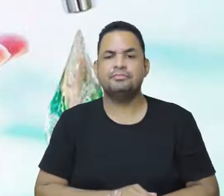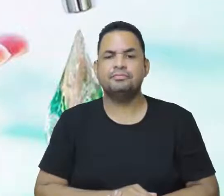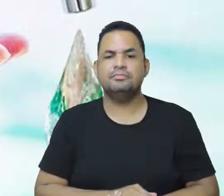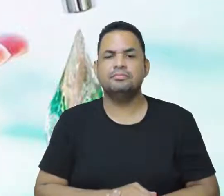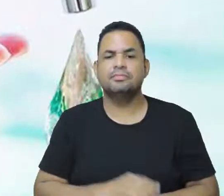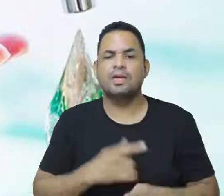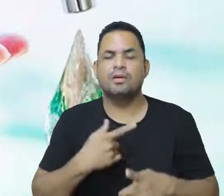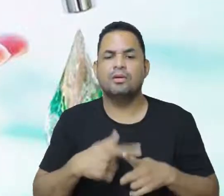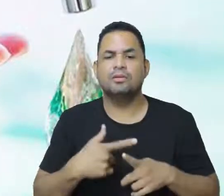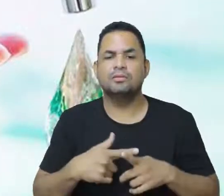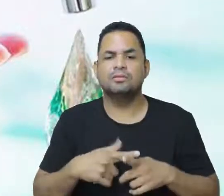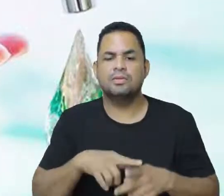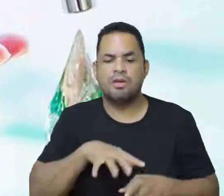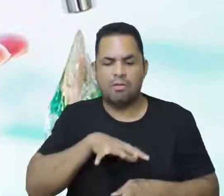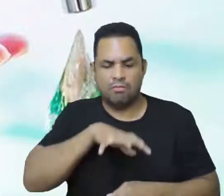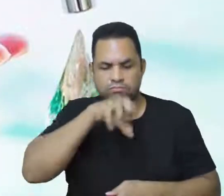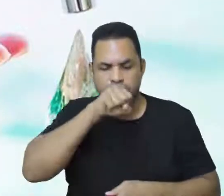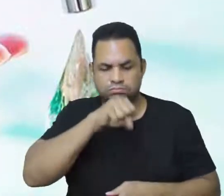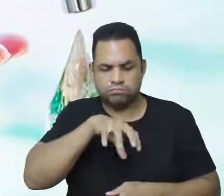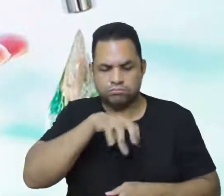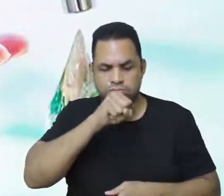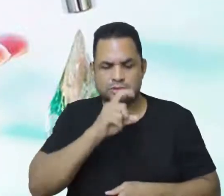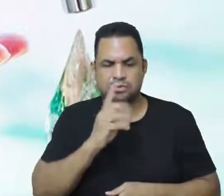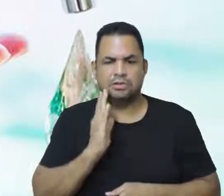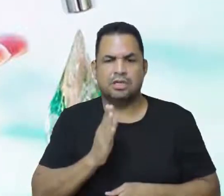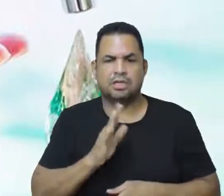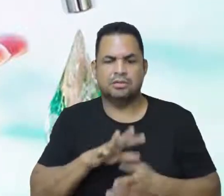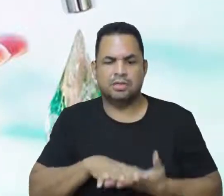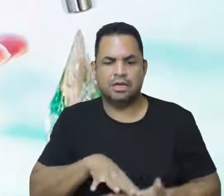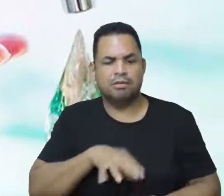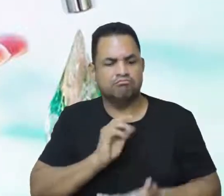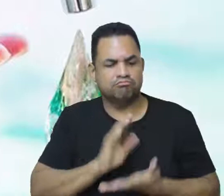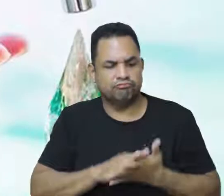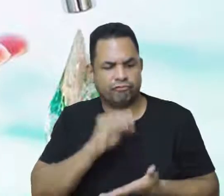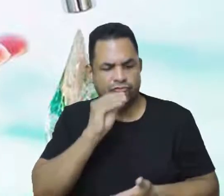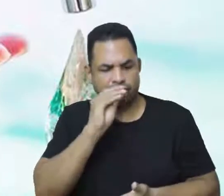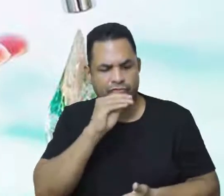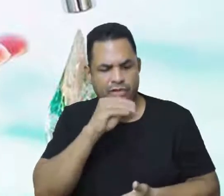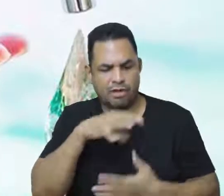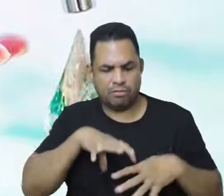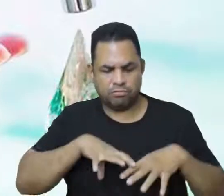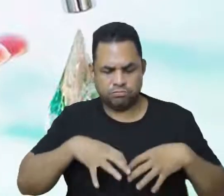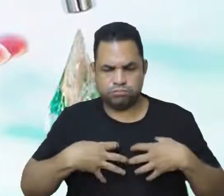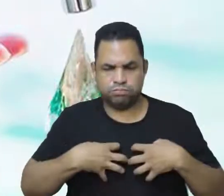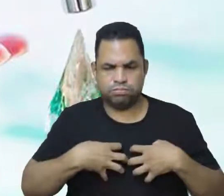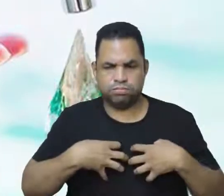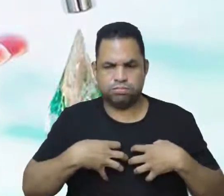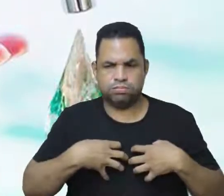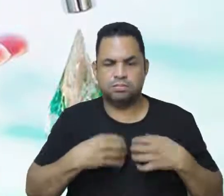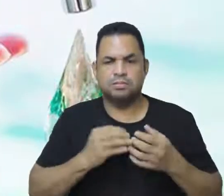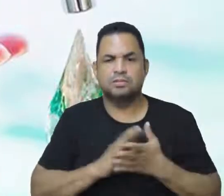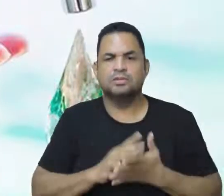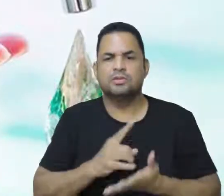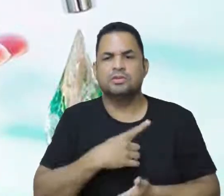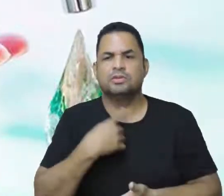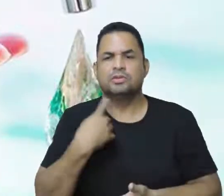Porque o aparelho respiratório dele já foi muito usado, já está fraquinho. Nós estamos falando de